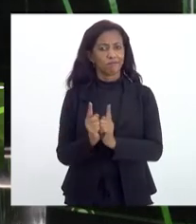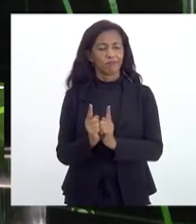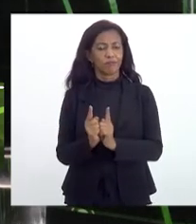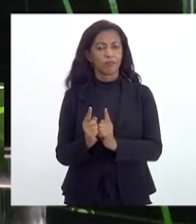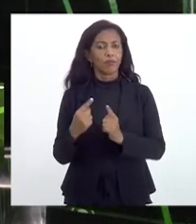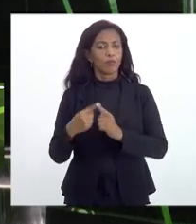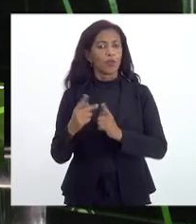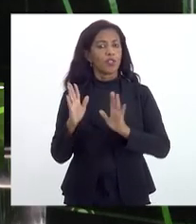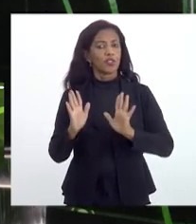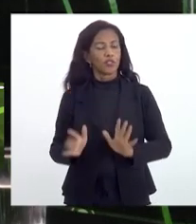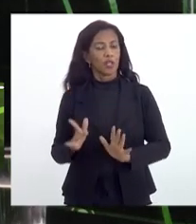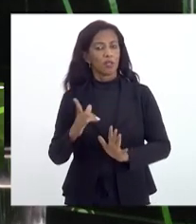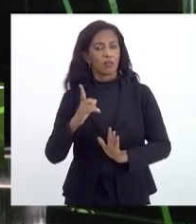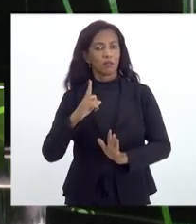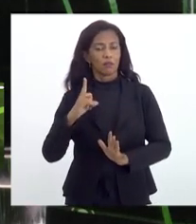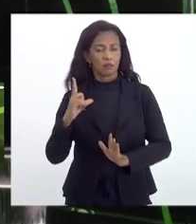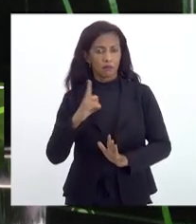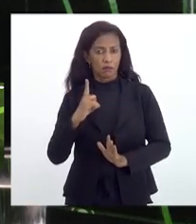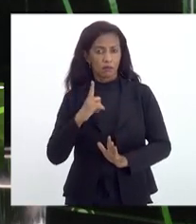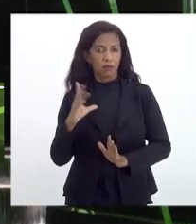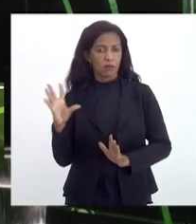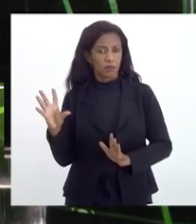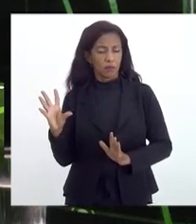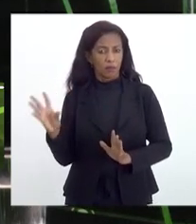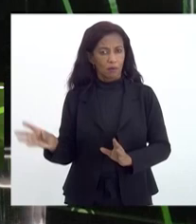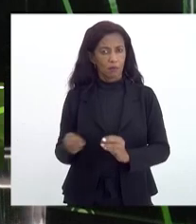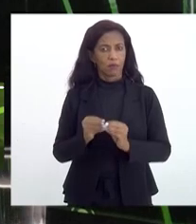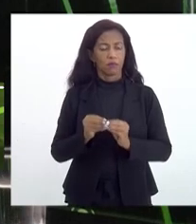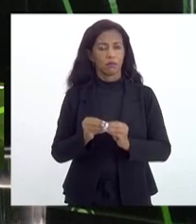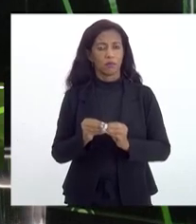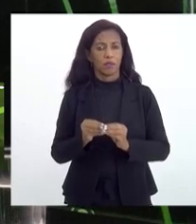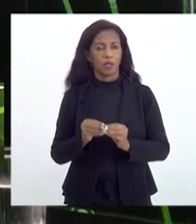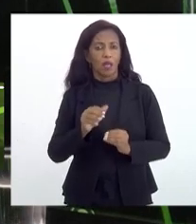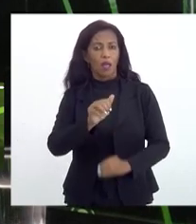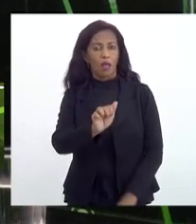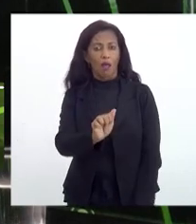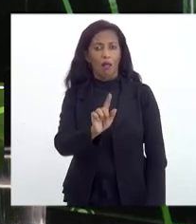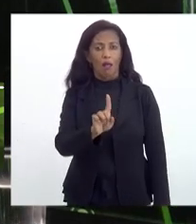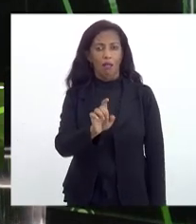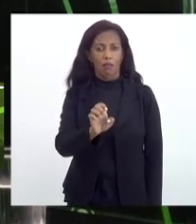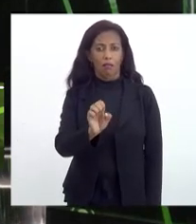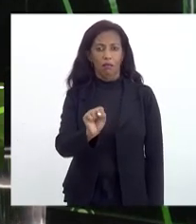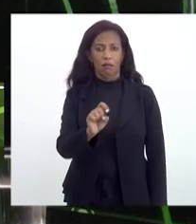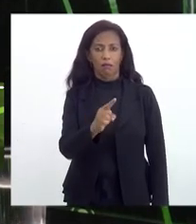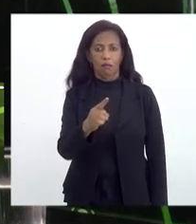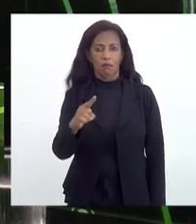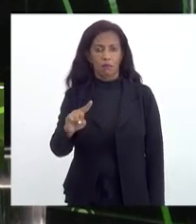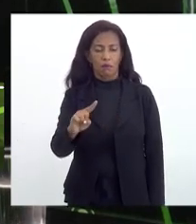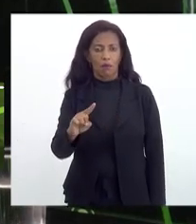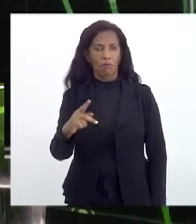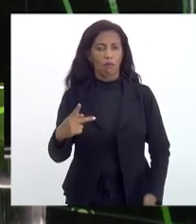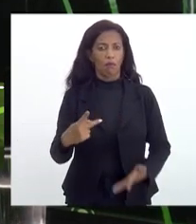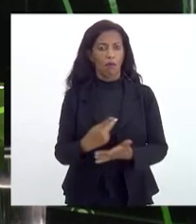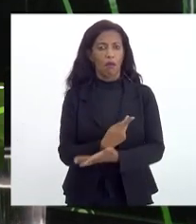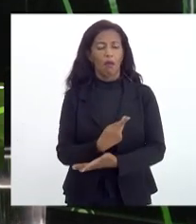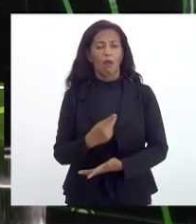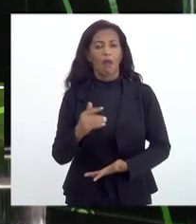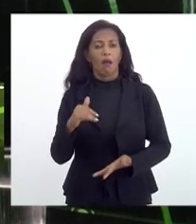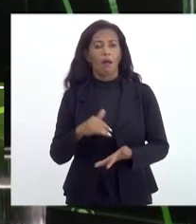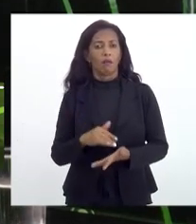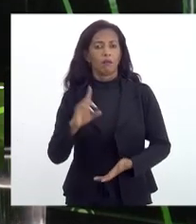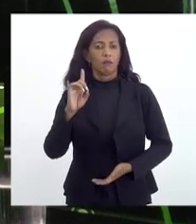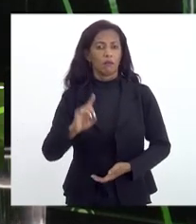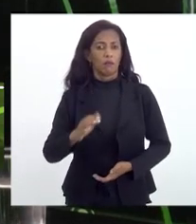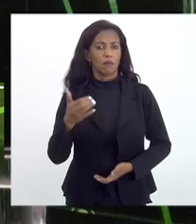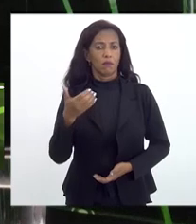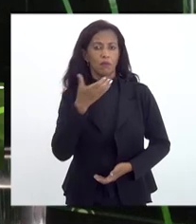nós já estamos, nós fizemos a adesão, e a adesão previa que nós fizéssemos até dezembro com prazo para